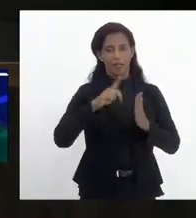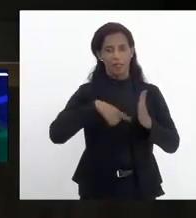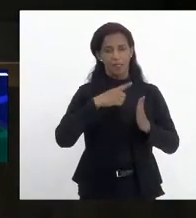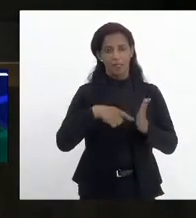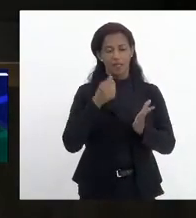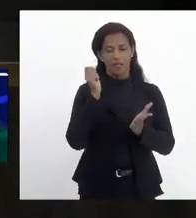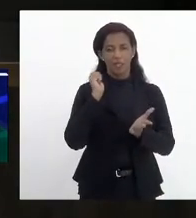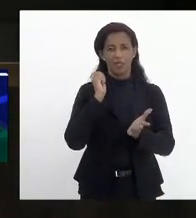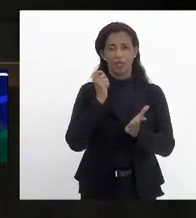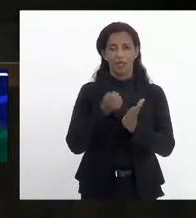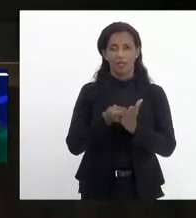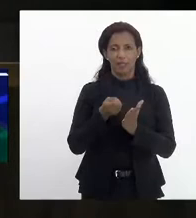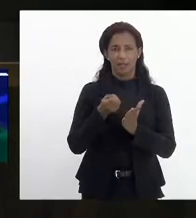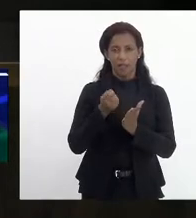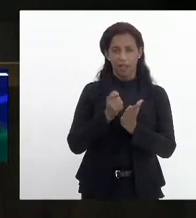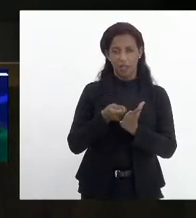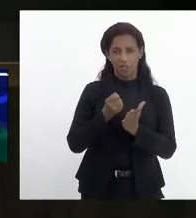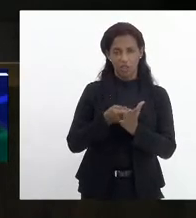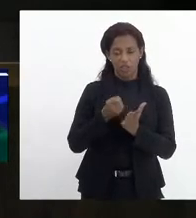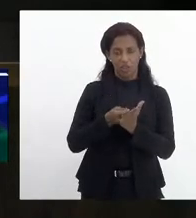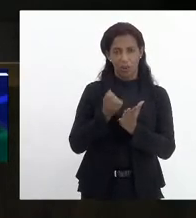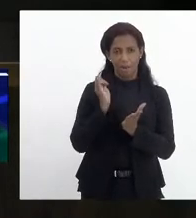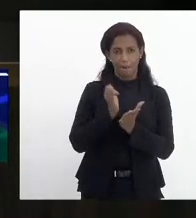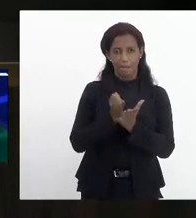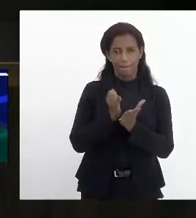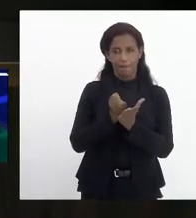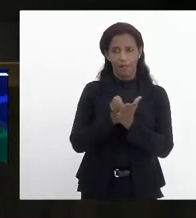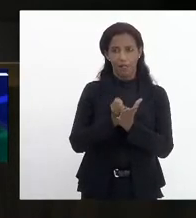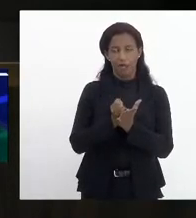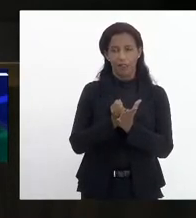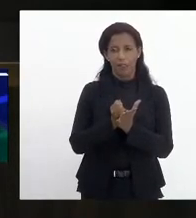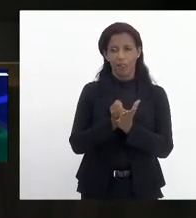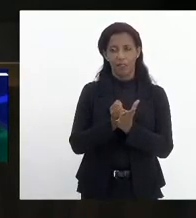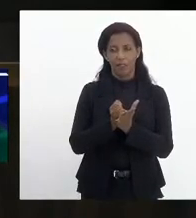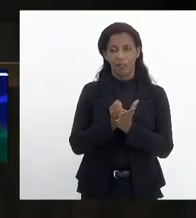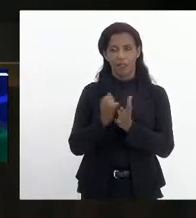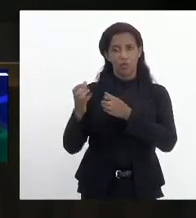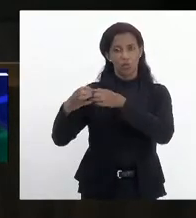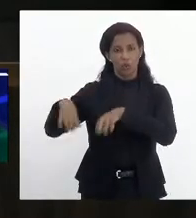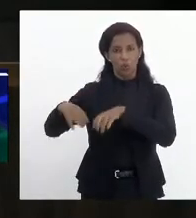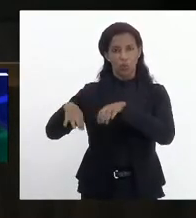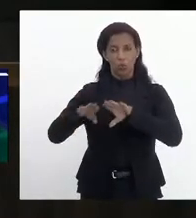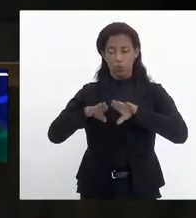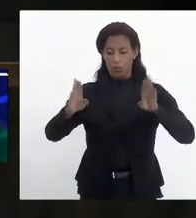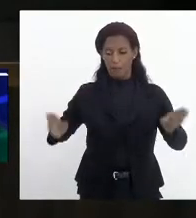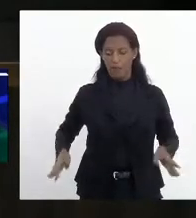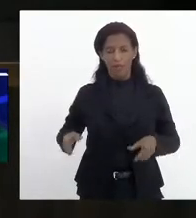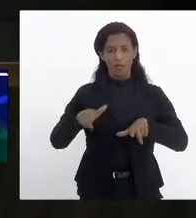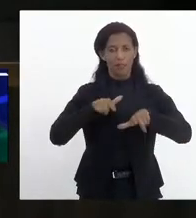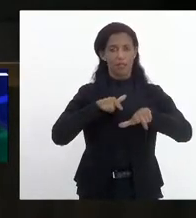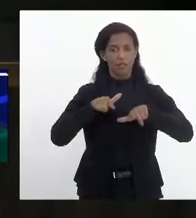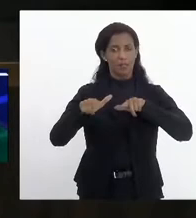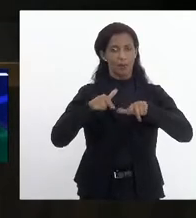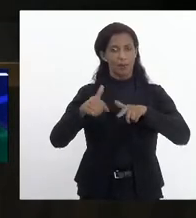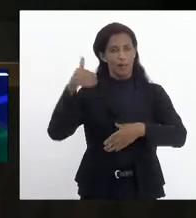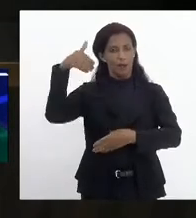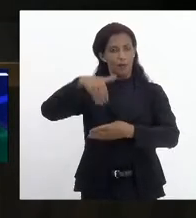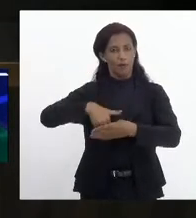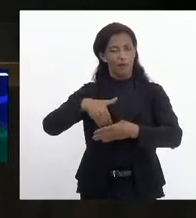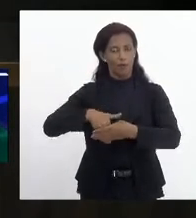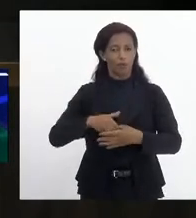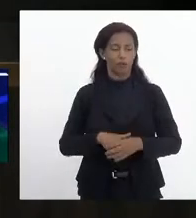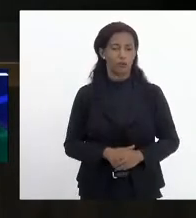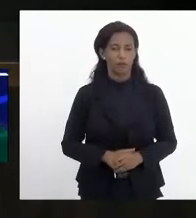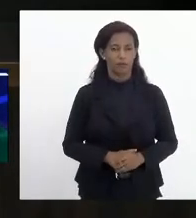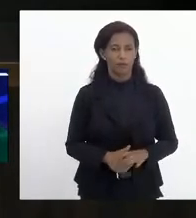taxa de inscrição em concurso público o cidadão que compuser mesa receptora de votos em sessão eleitoral pela Justiça Eleitoral.